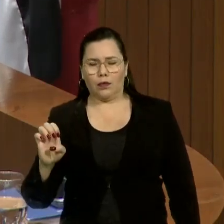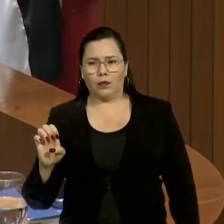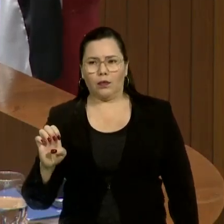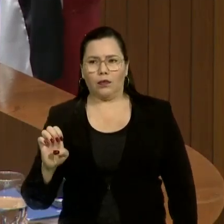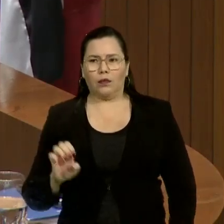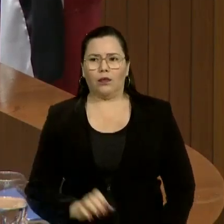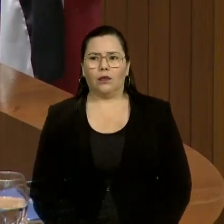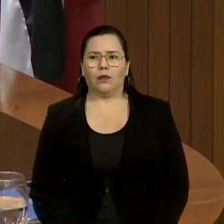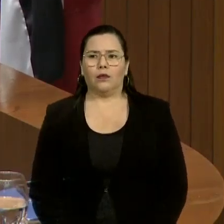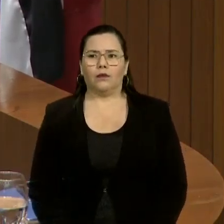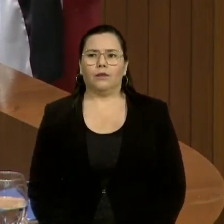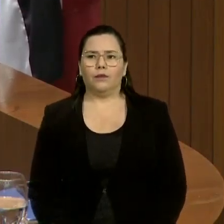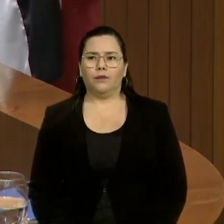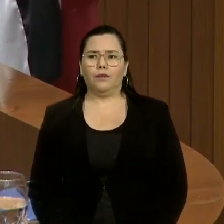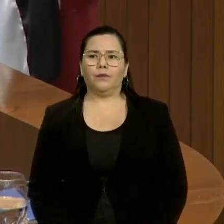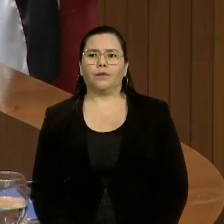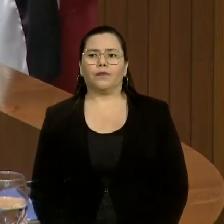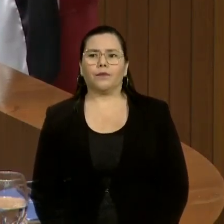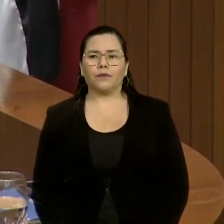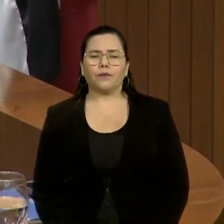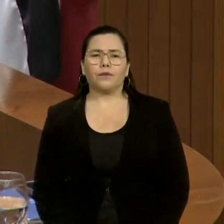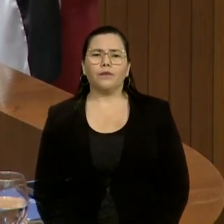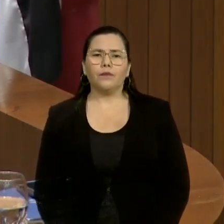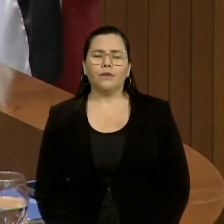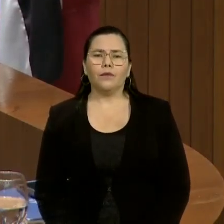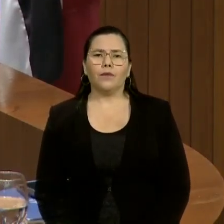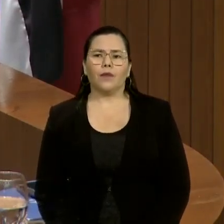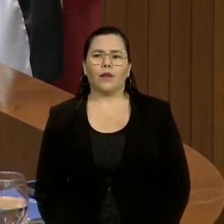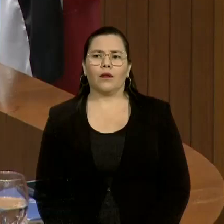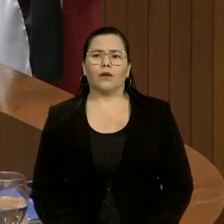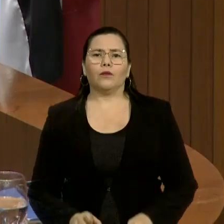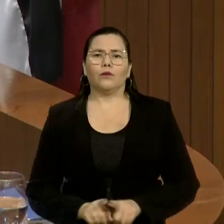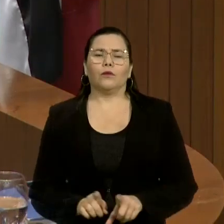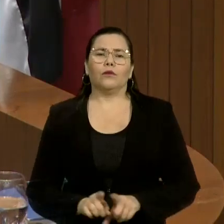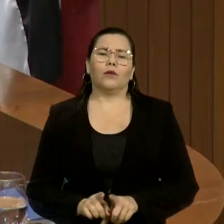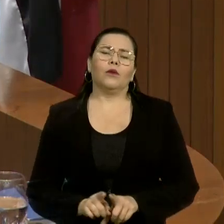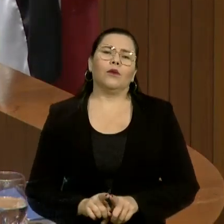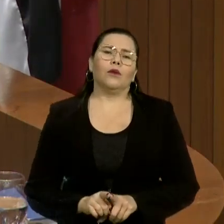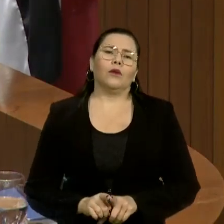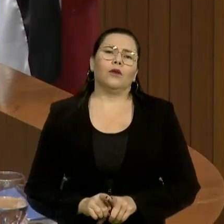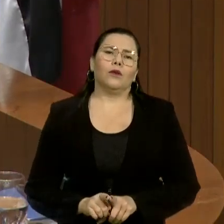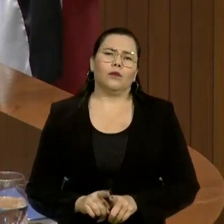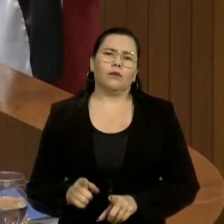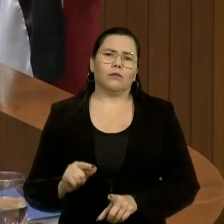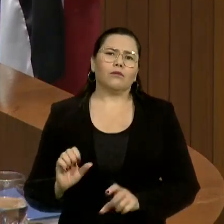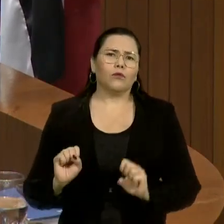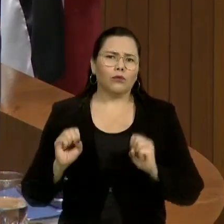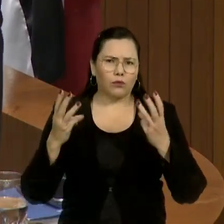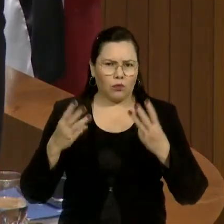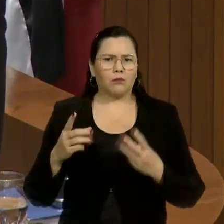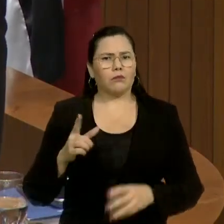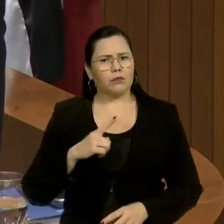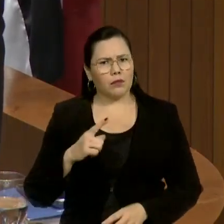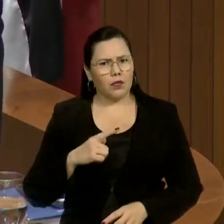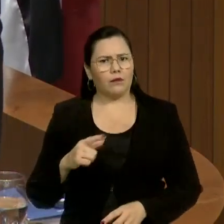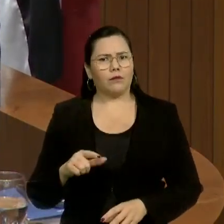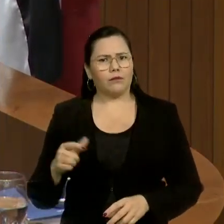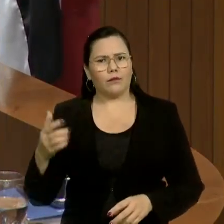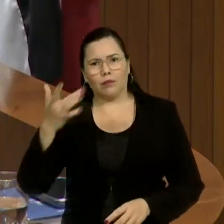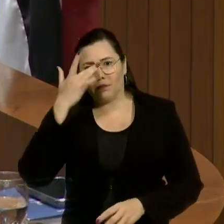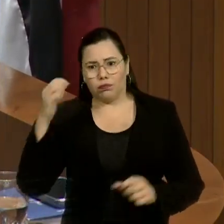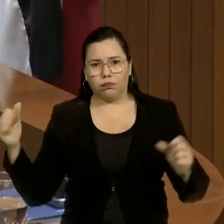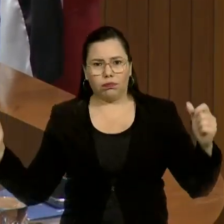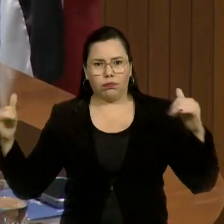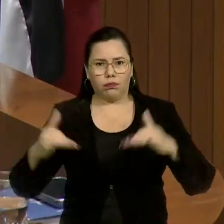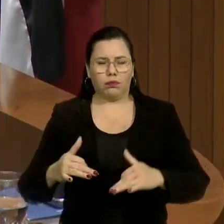demonstrado aí um grande comparecimento e o sucesso das nossas tradições. Olha, já falei aqui de SAMU, coloca a imagem, por